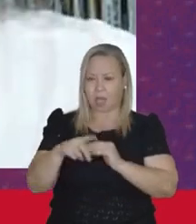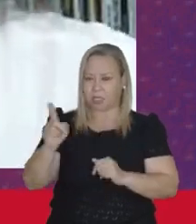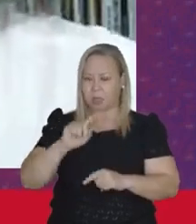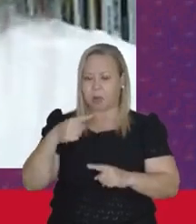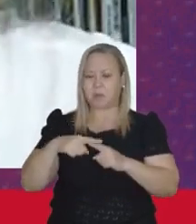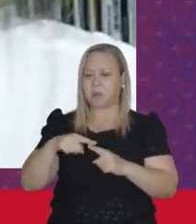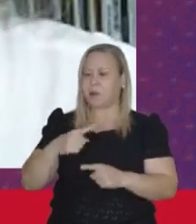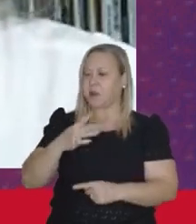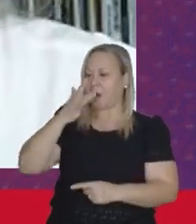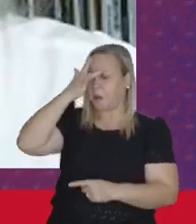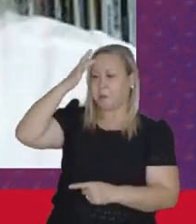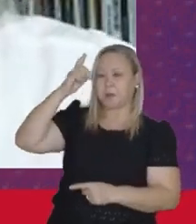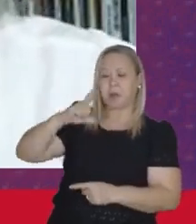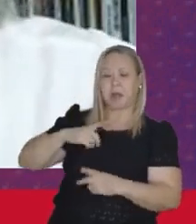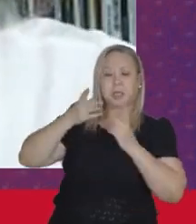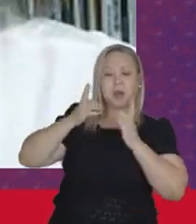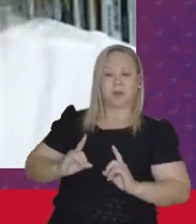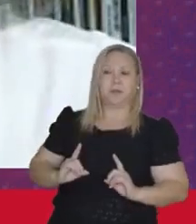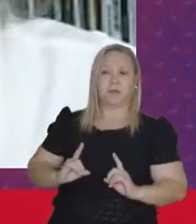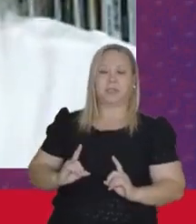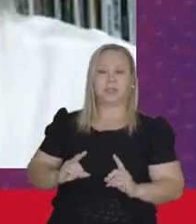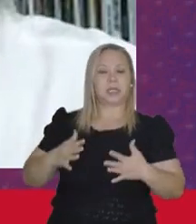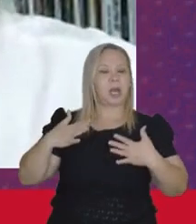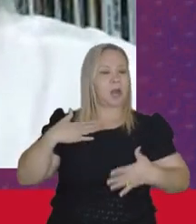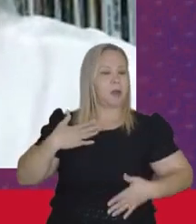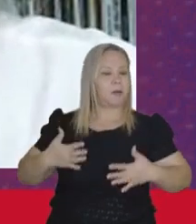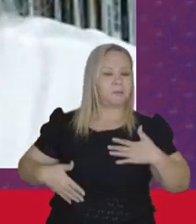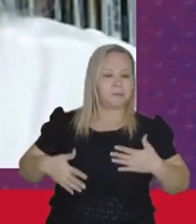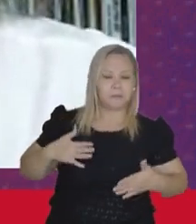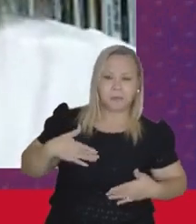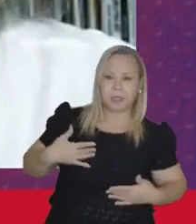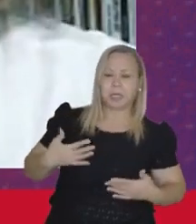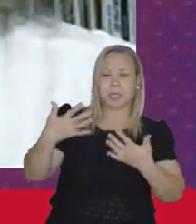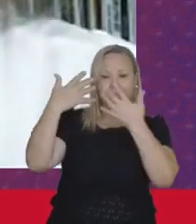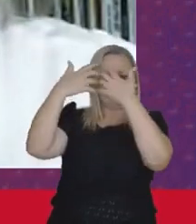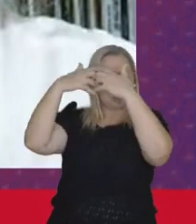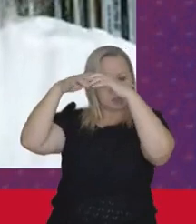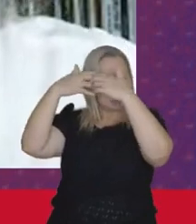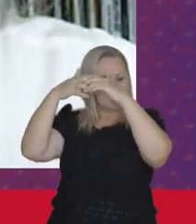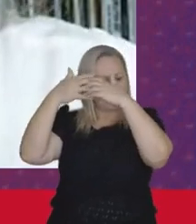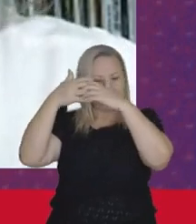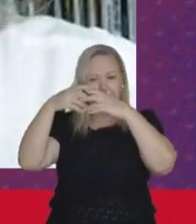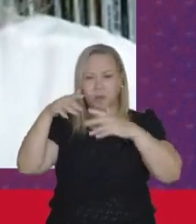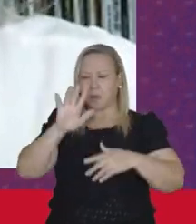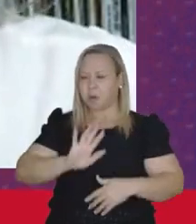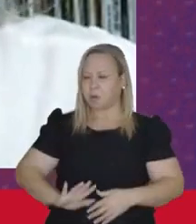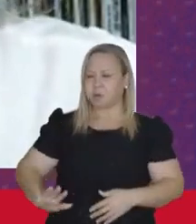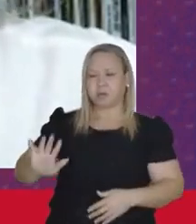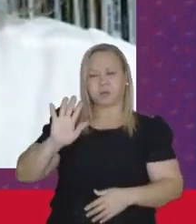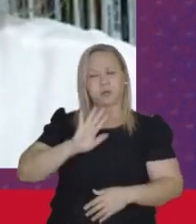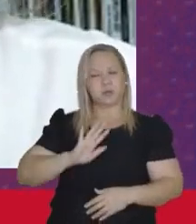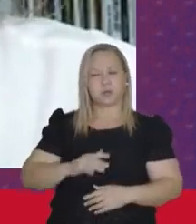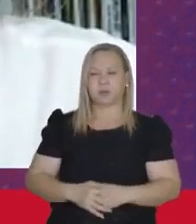tem uma deficiência, seja ela física, sensorial, intelectual ou